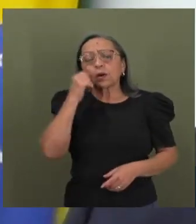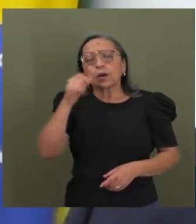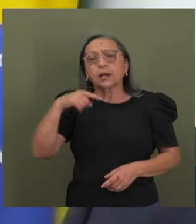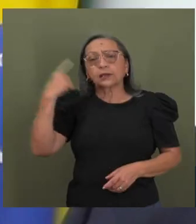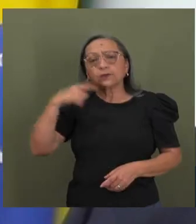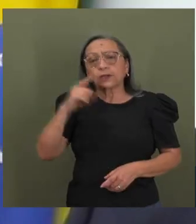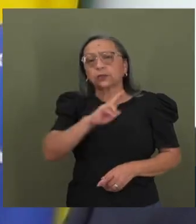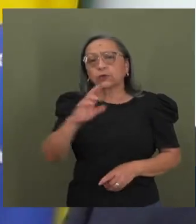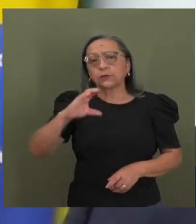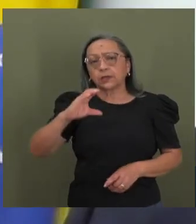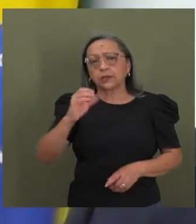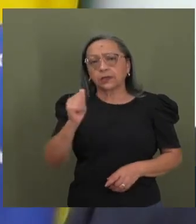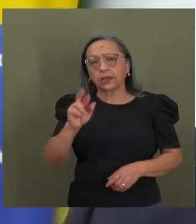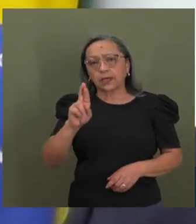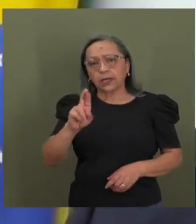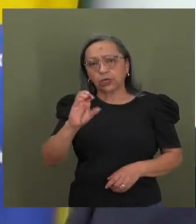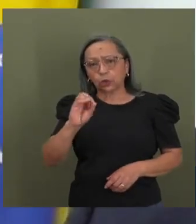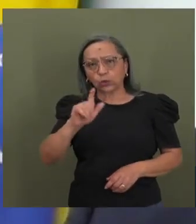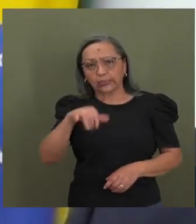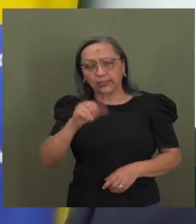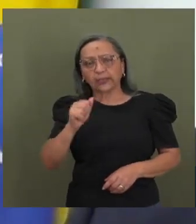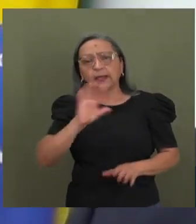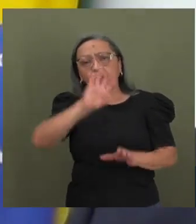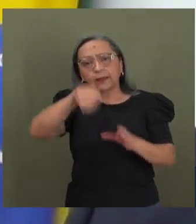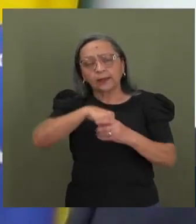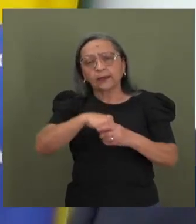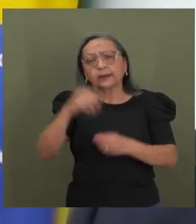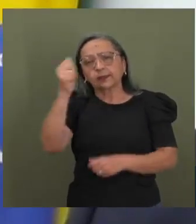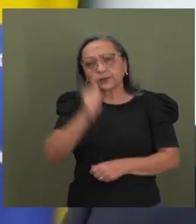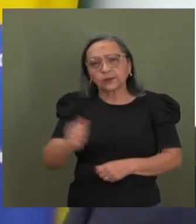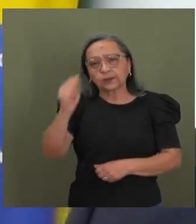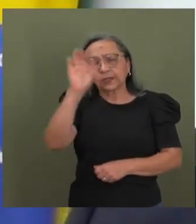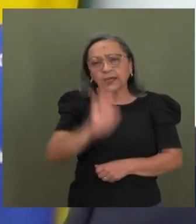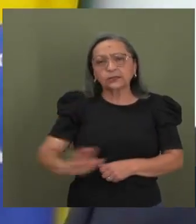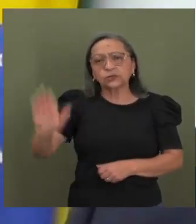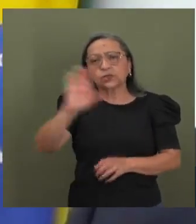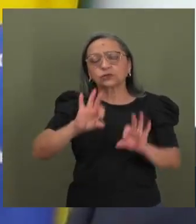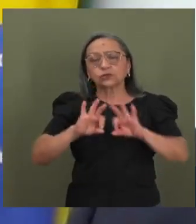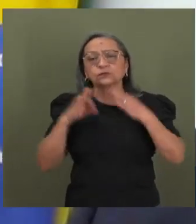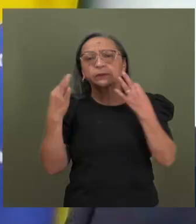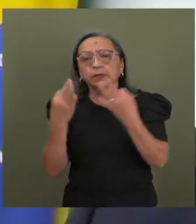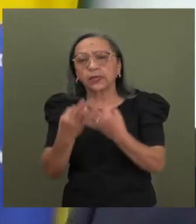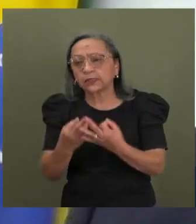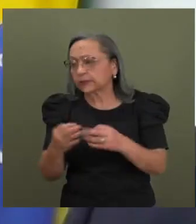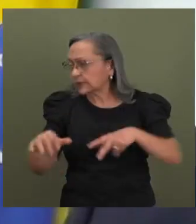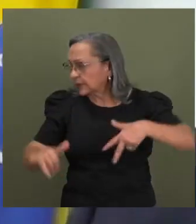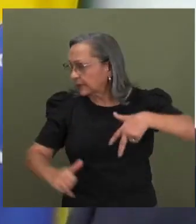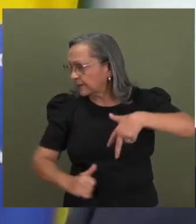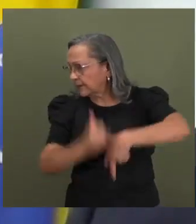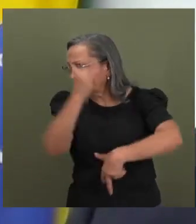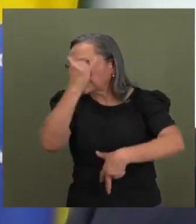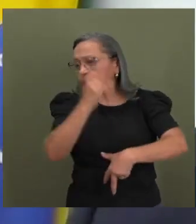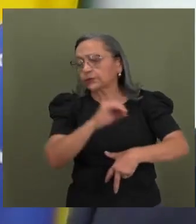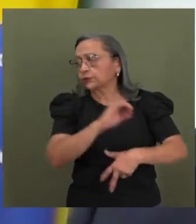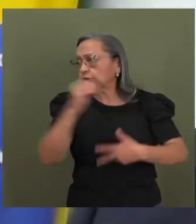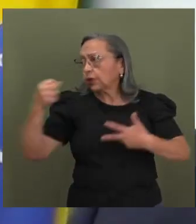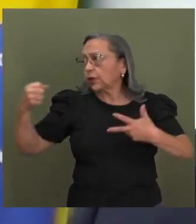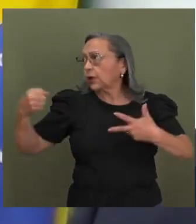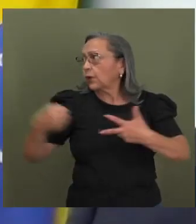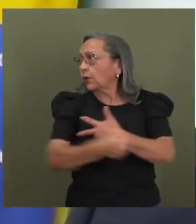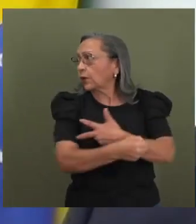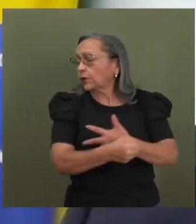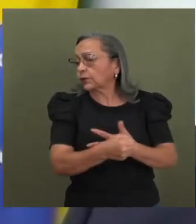Carolina Siebra, que faz parte da Associação Nacional dos Familiares e Vítimas de 8 e 9 de janeiro,